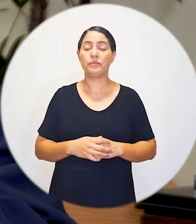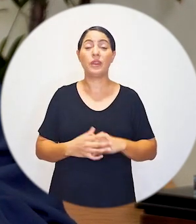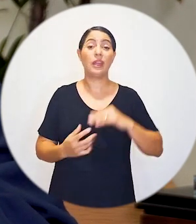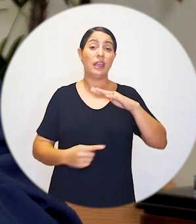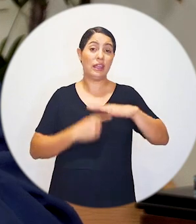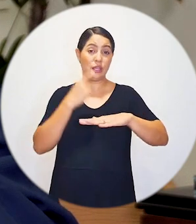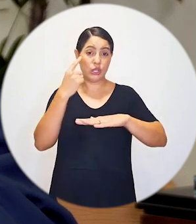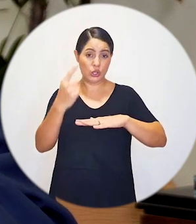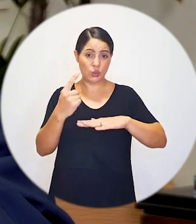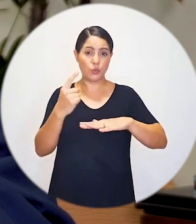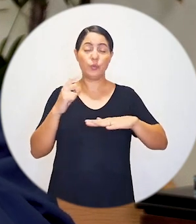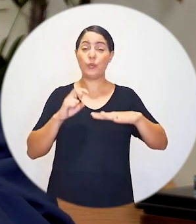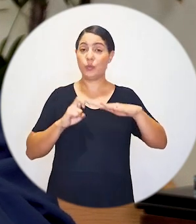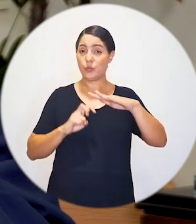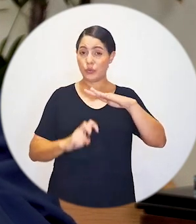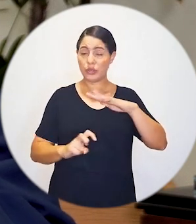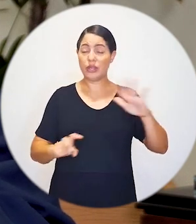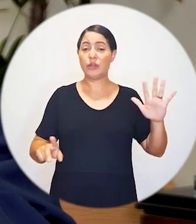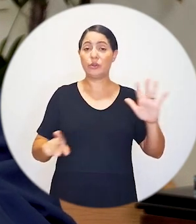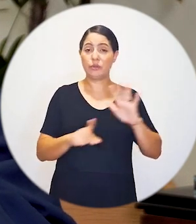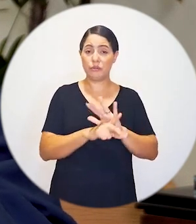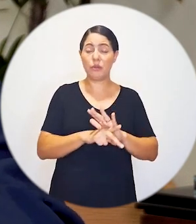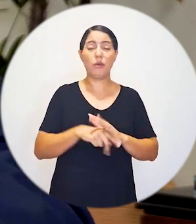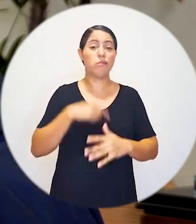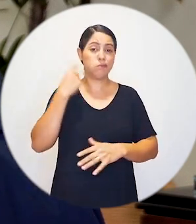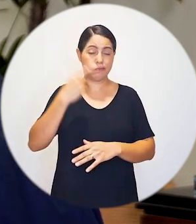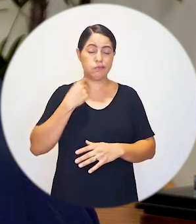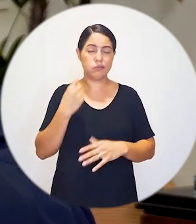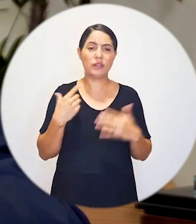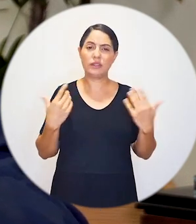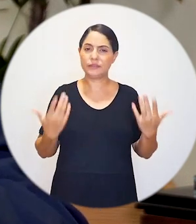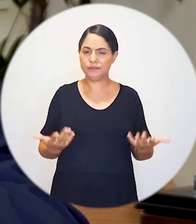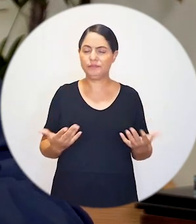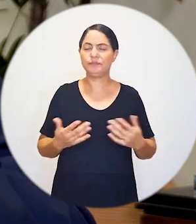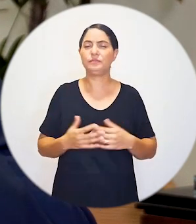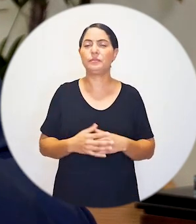por advocacia. Acho que isso é fundamental,